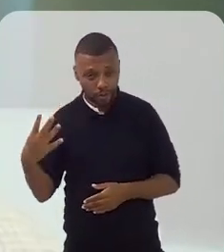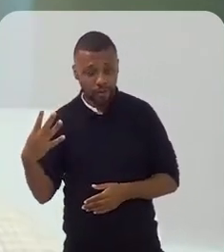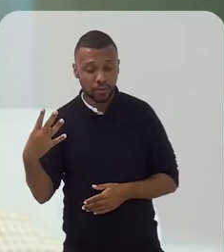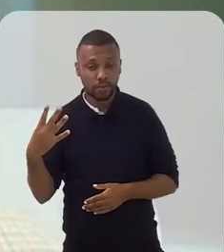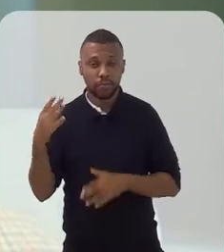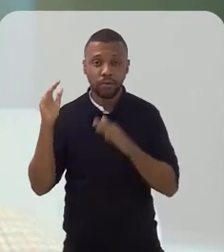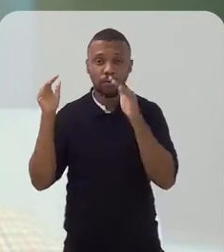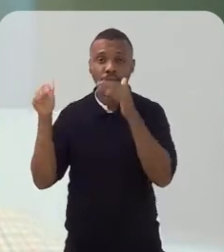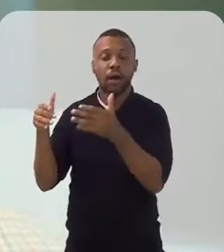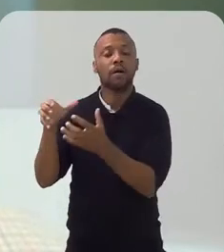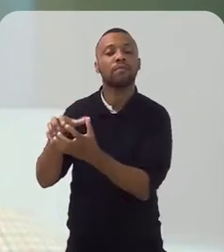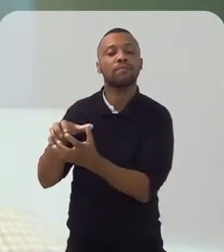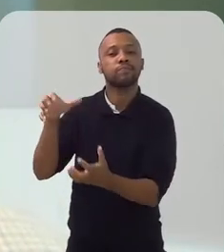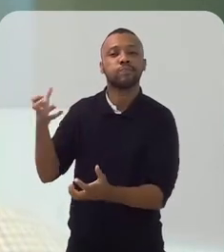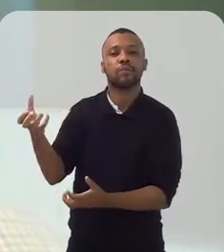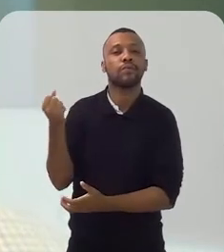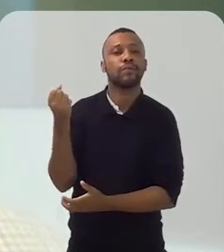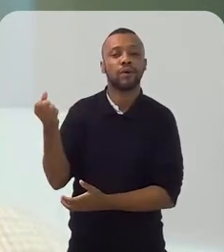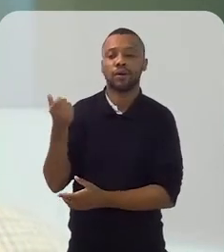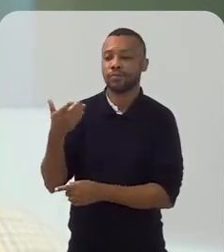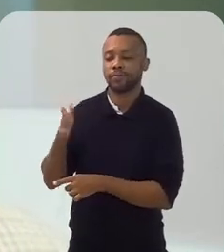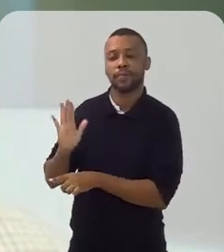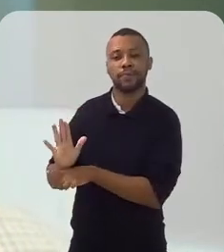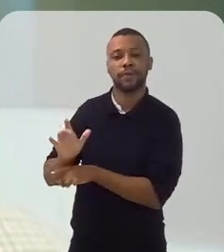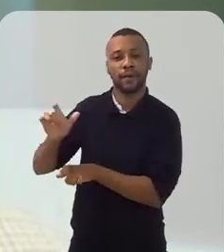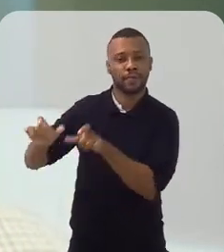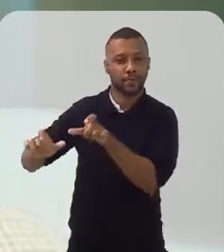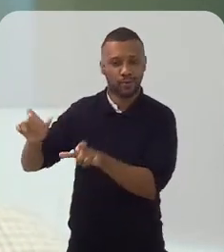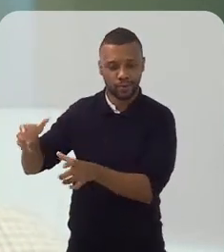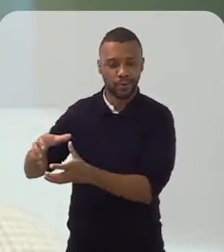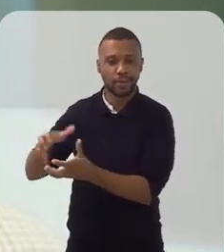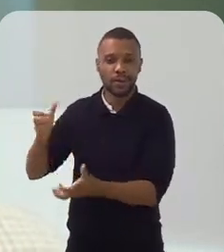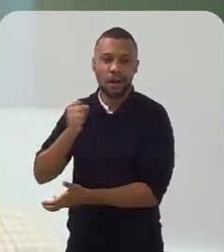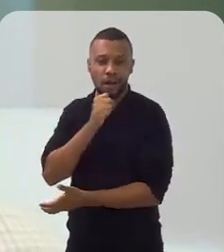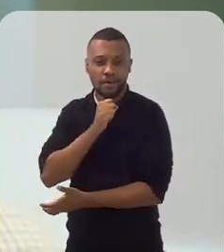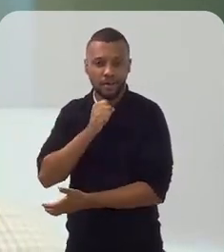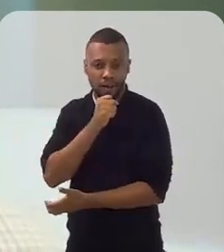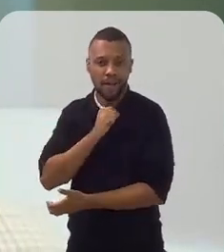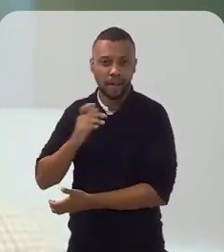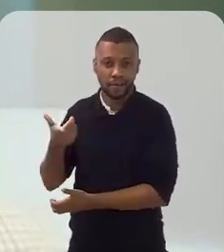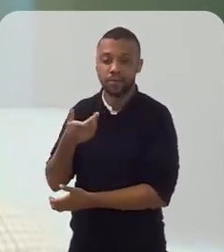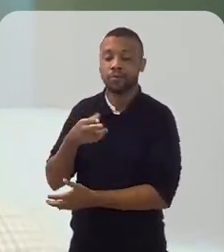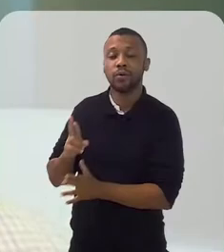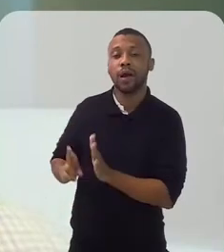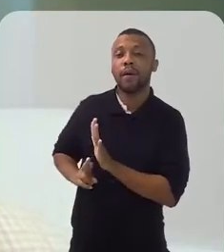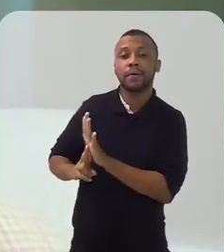2,944 para os fundos dos idosos. Isso representa